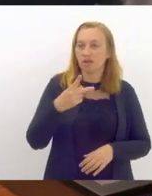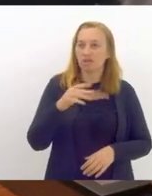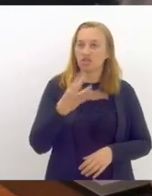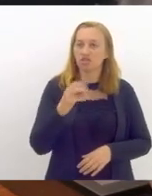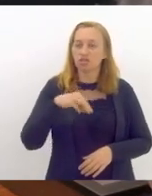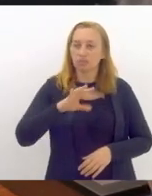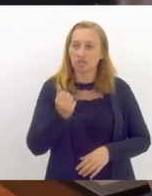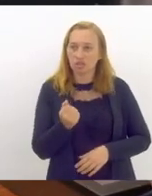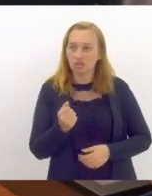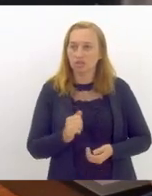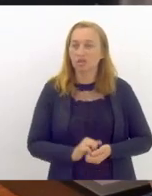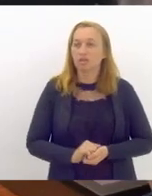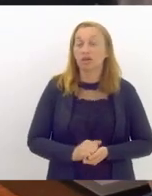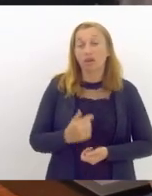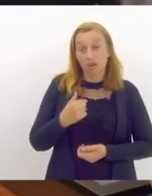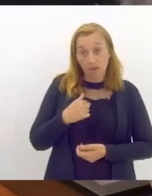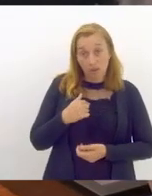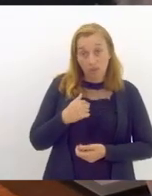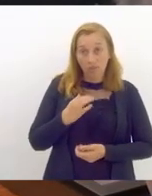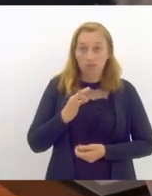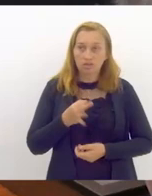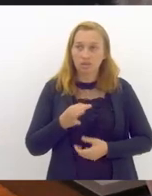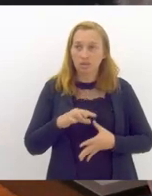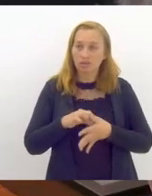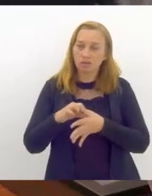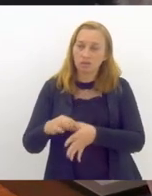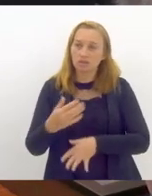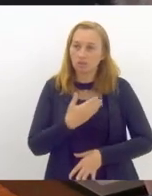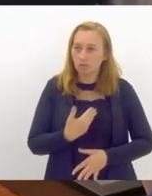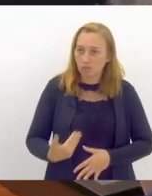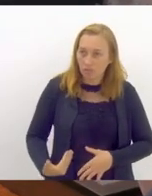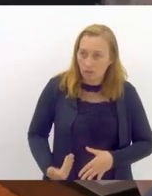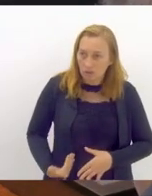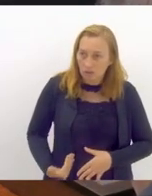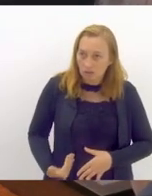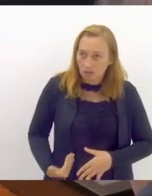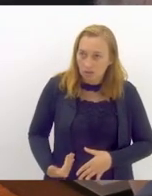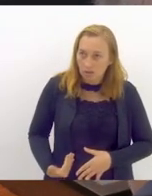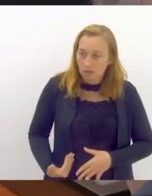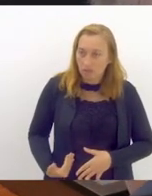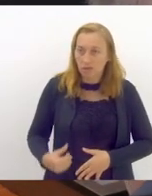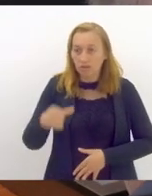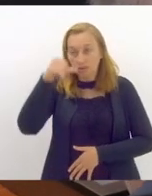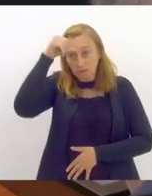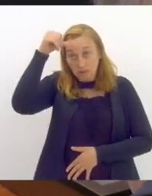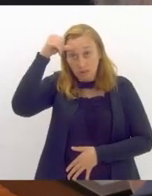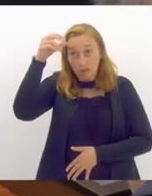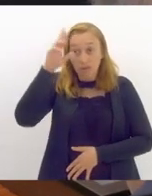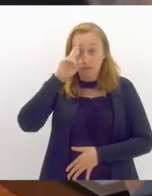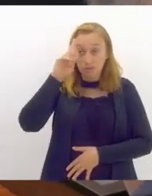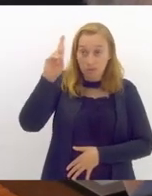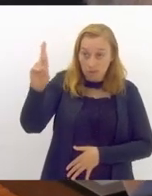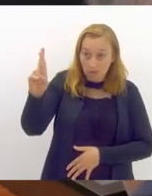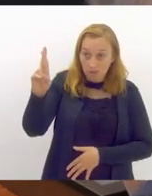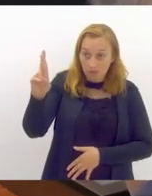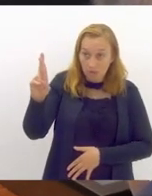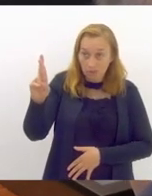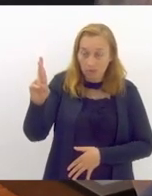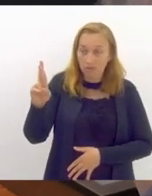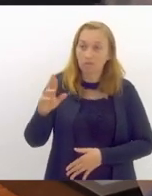Chico Machado eu oficialmente sou líder do governo do governador Cláudio Castro e o senhor